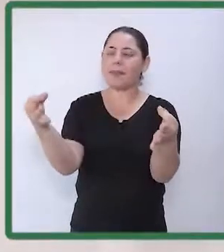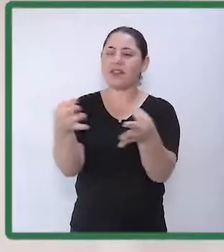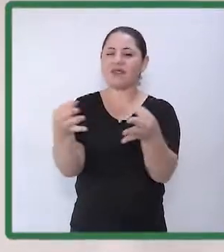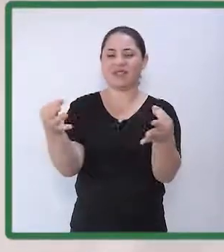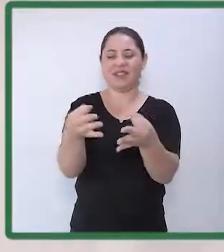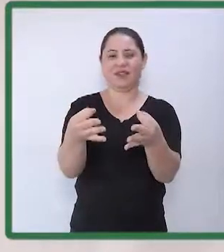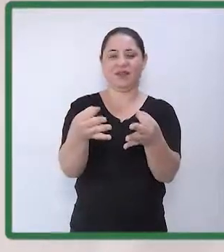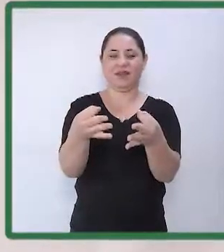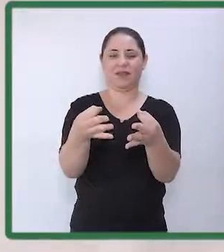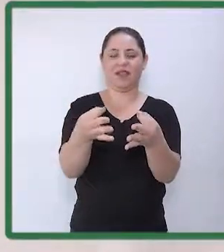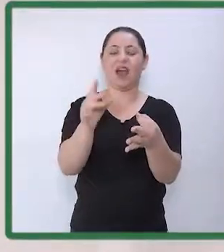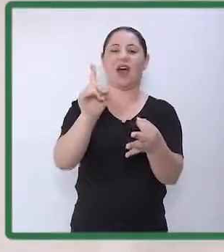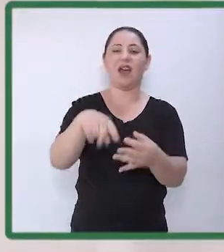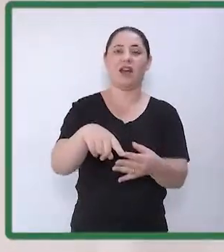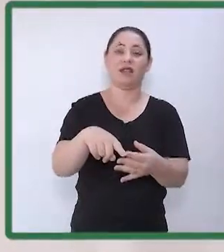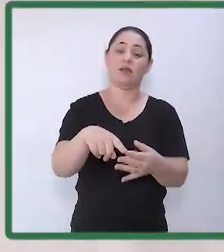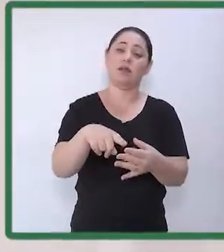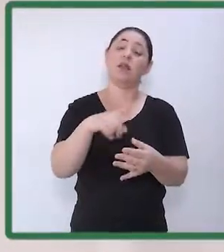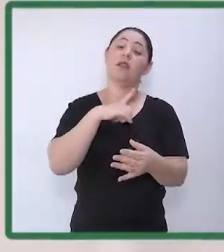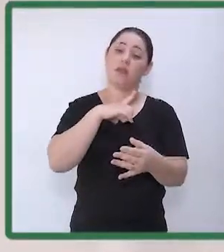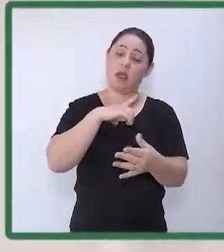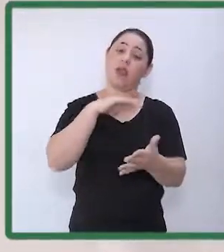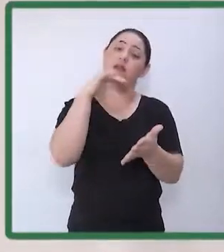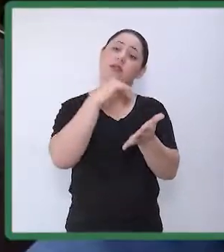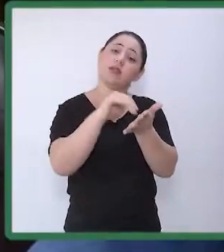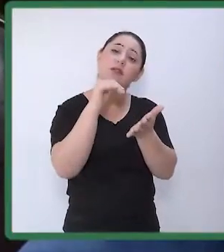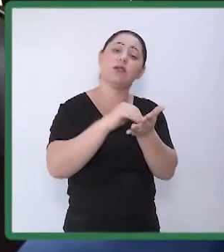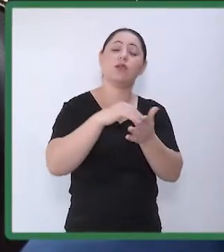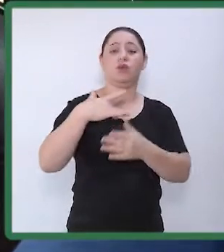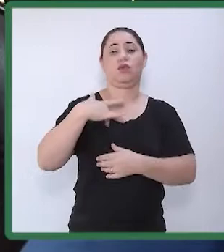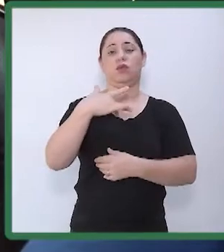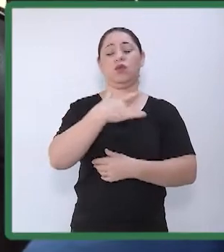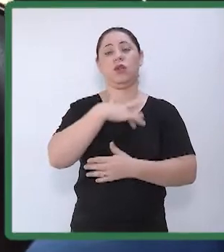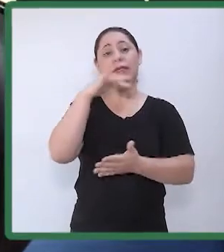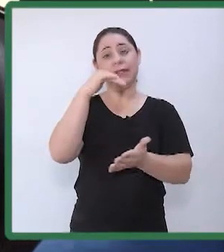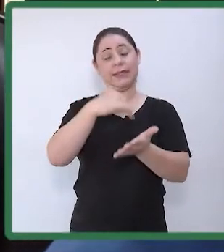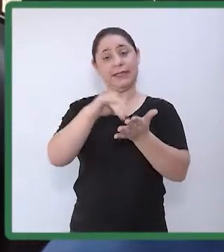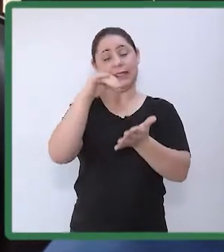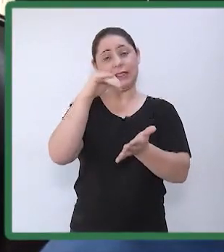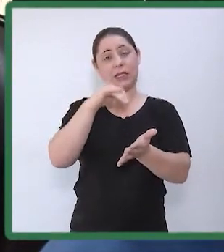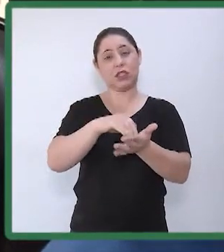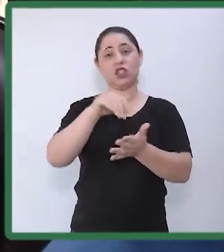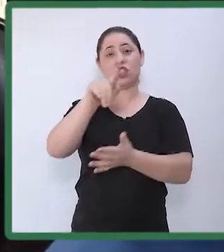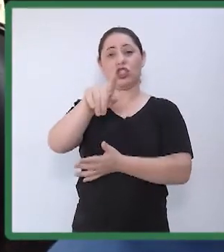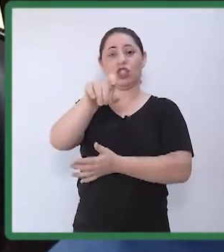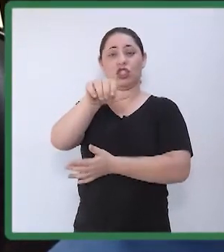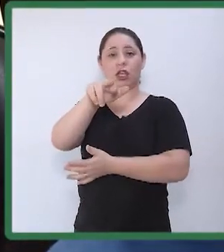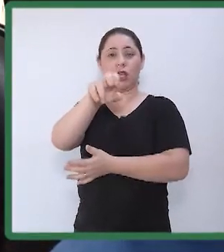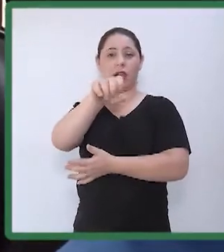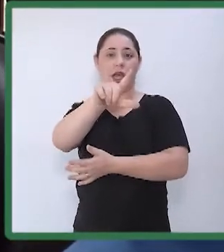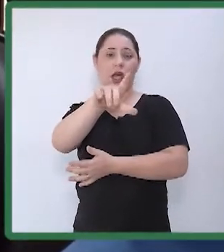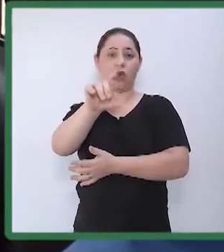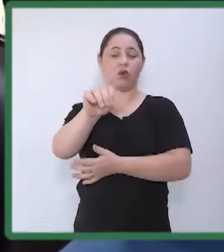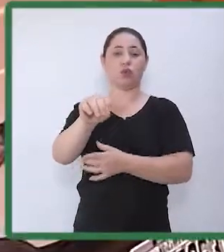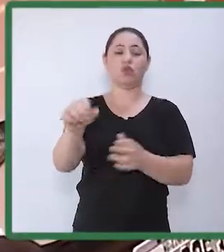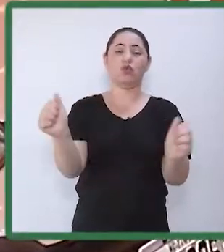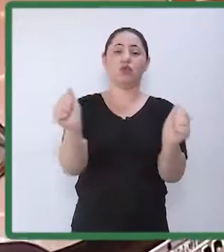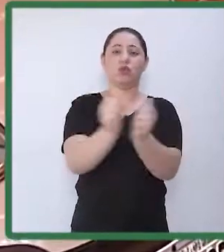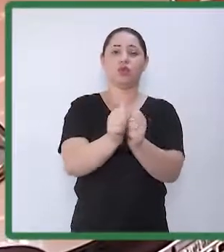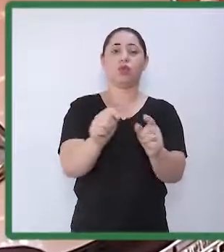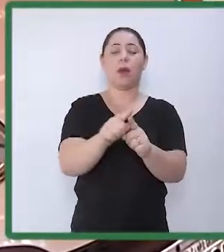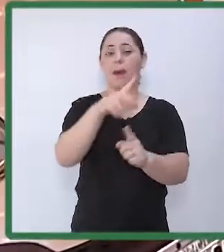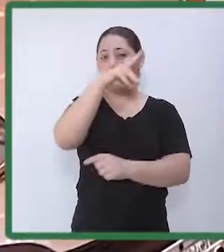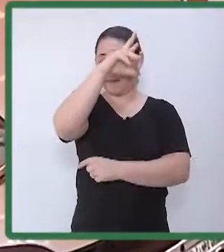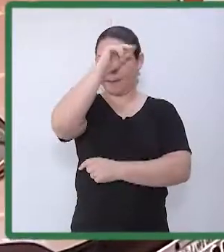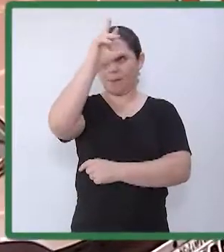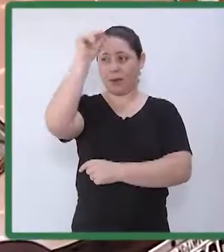bem orquestrado, com, lógico, a Secretaria de Saúde, o nosso secretário Geraldo Rezende,